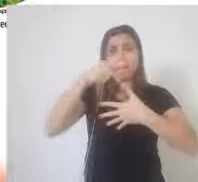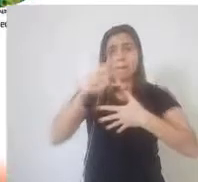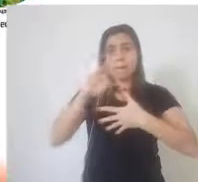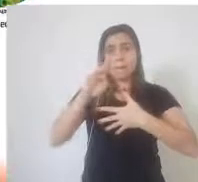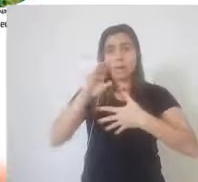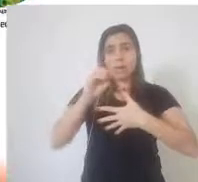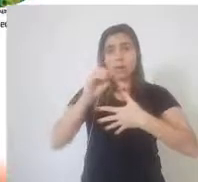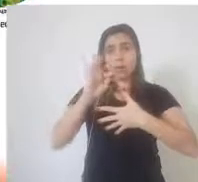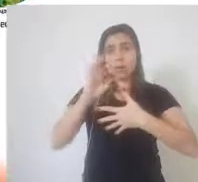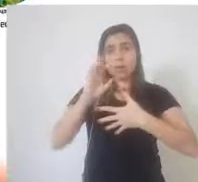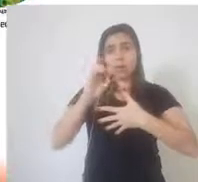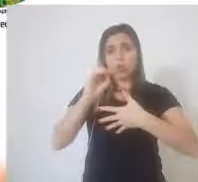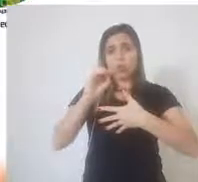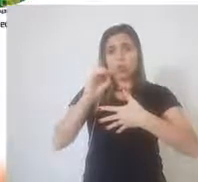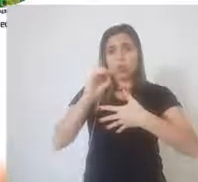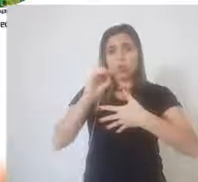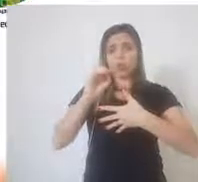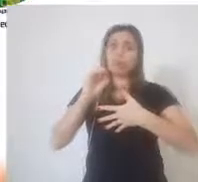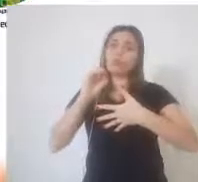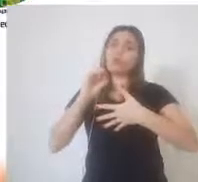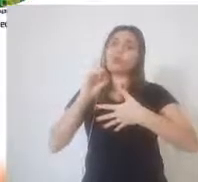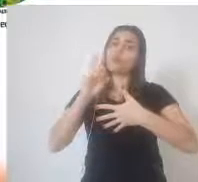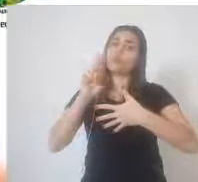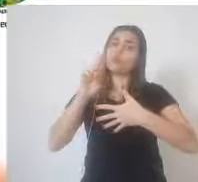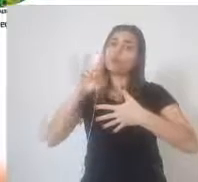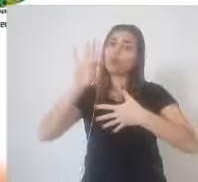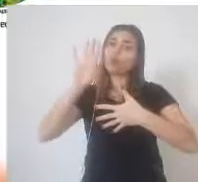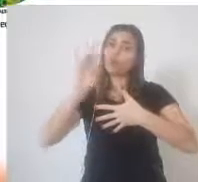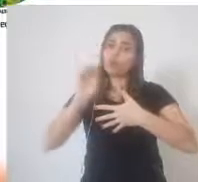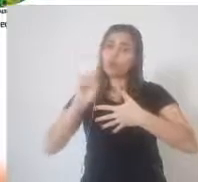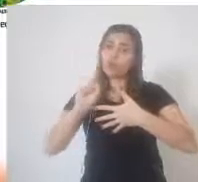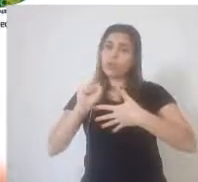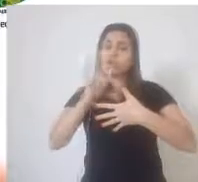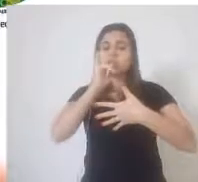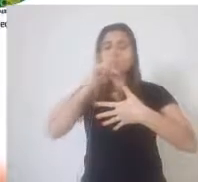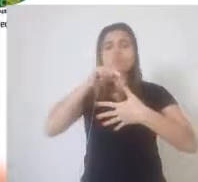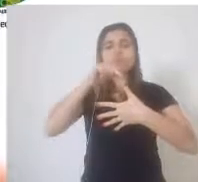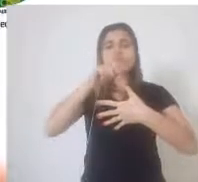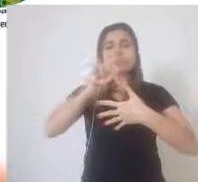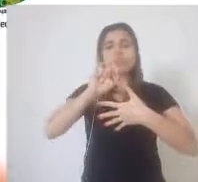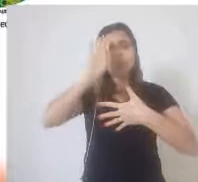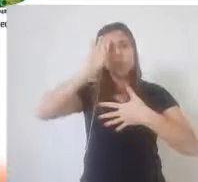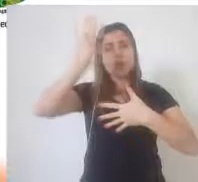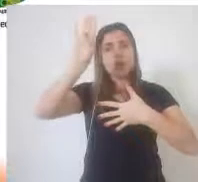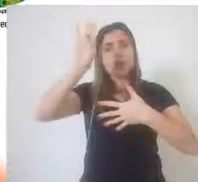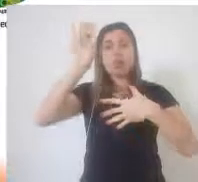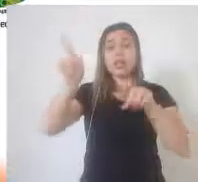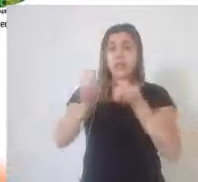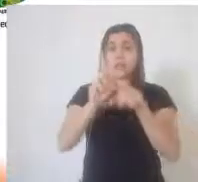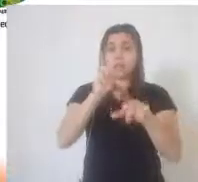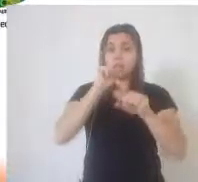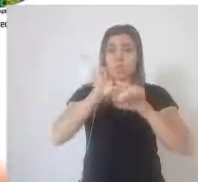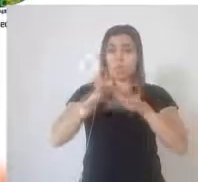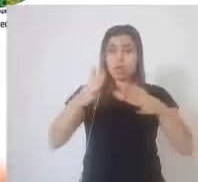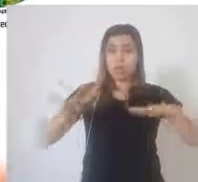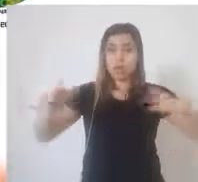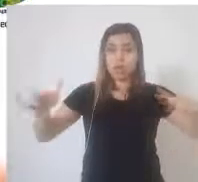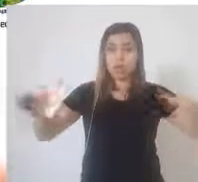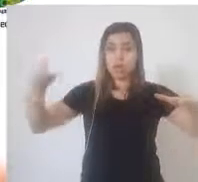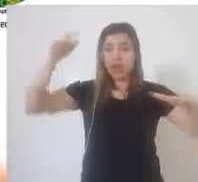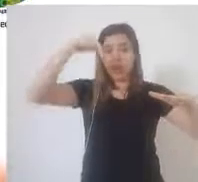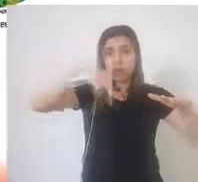no ambiente terrestre e no ambiente aquático, eles vão transformar essa energia, né, luminosa numa